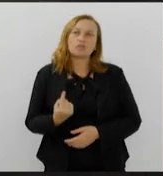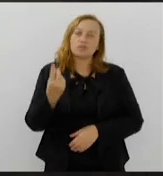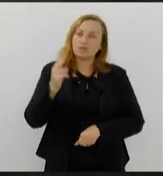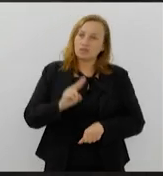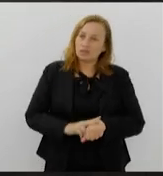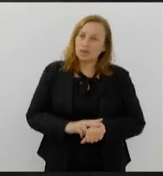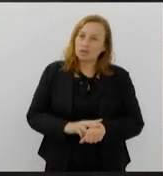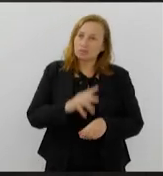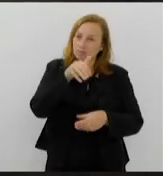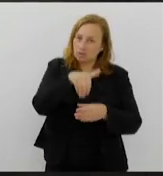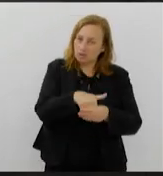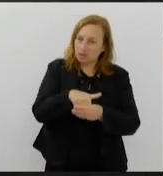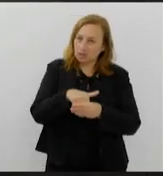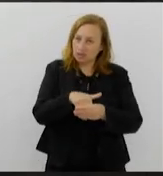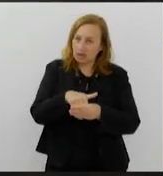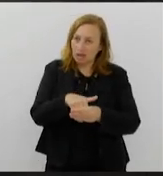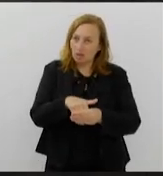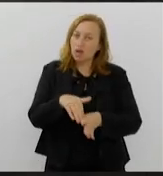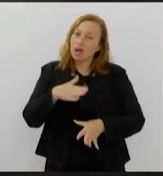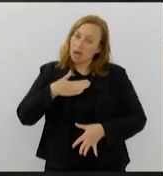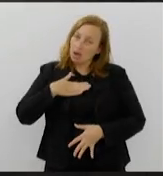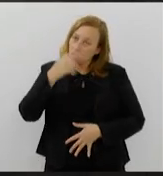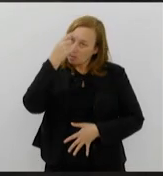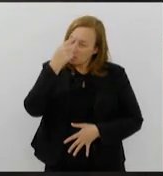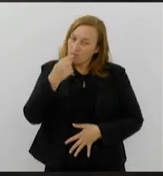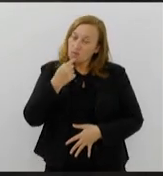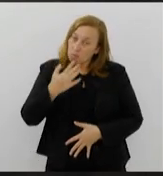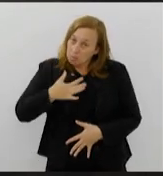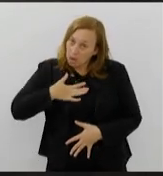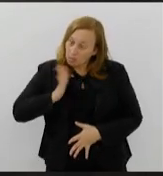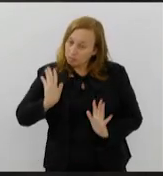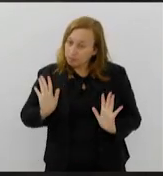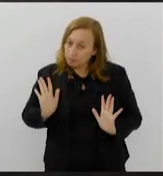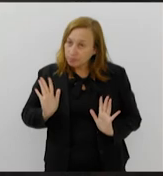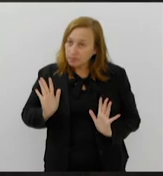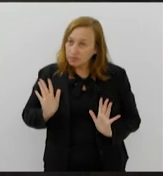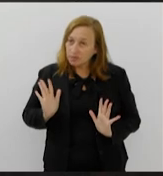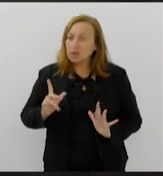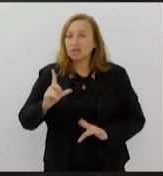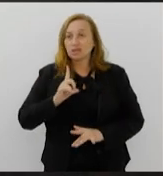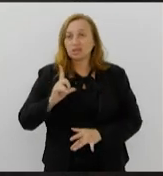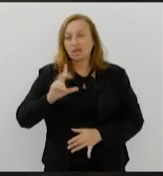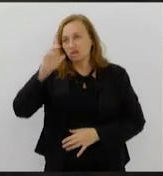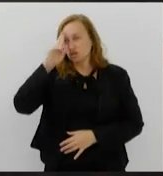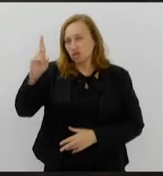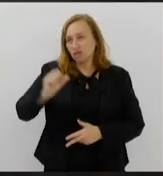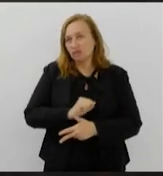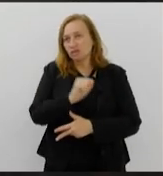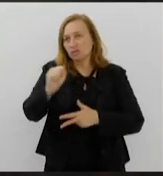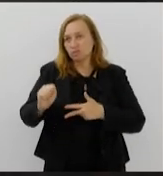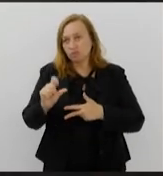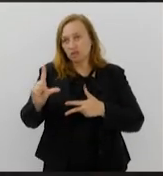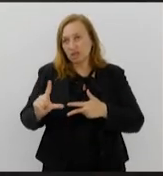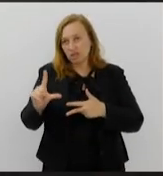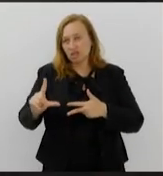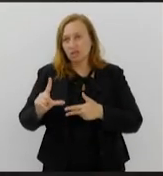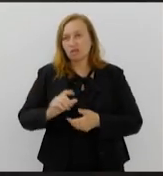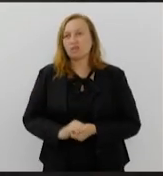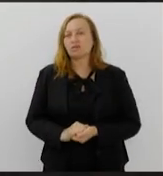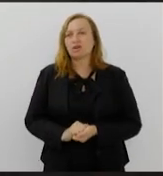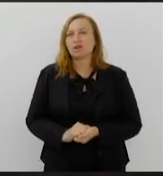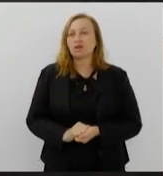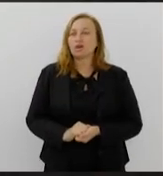processo eleitoral, e é do meu perfil, independente de ter assumido a chefia do Poder Legislativo, eu